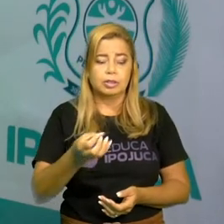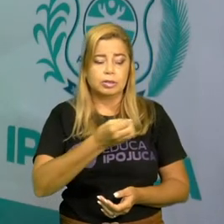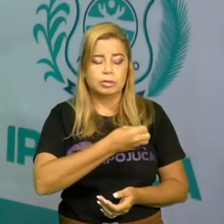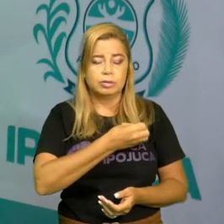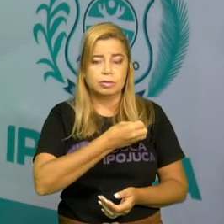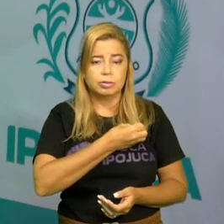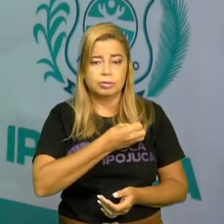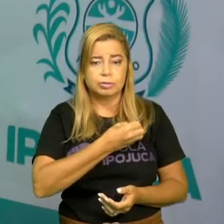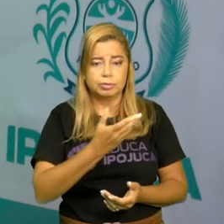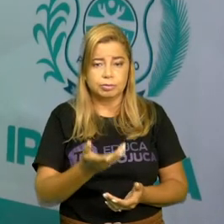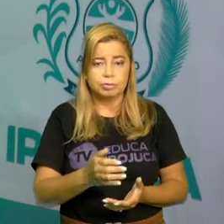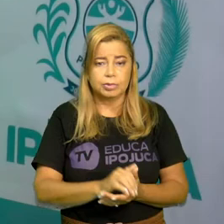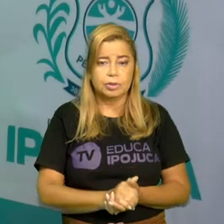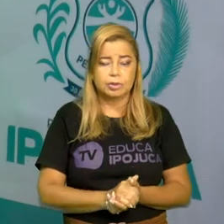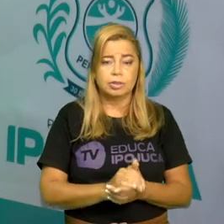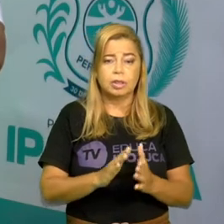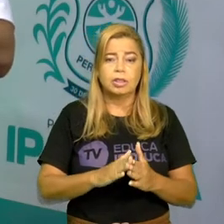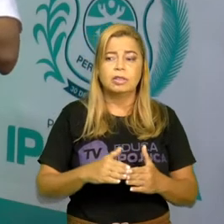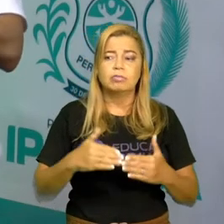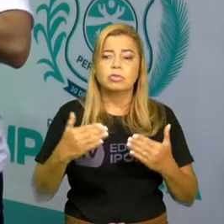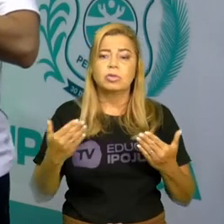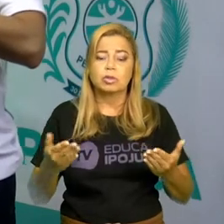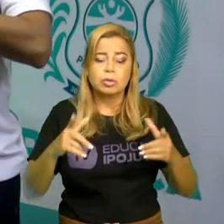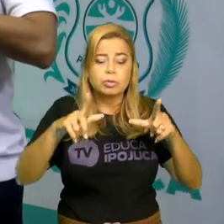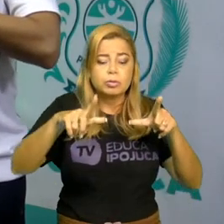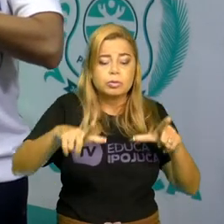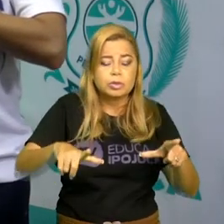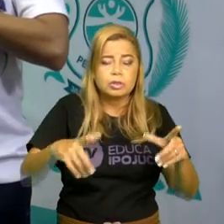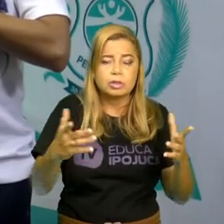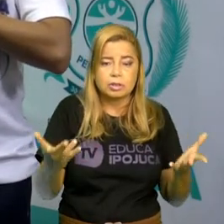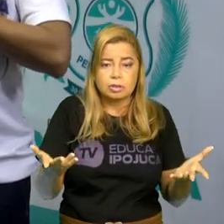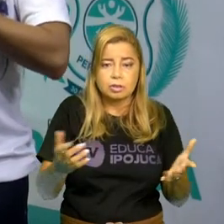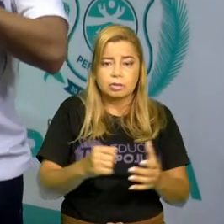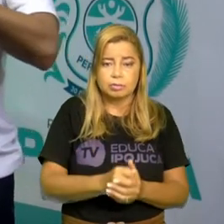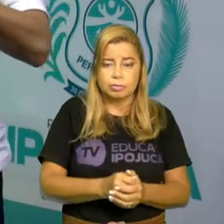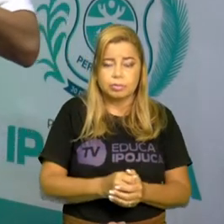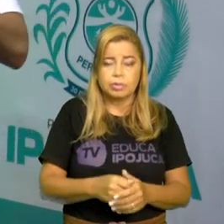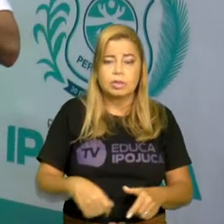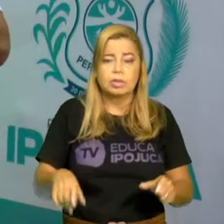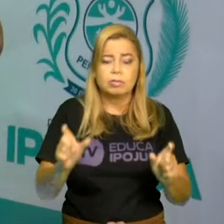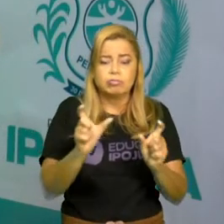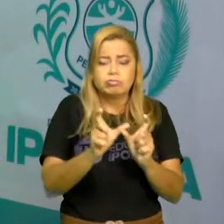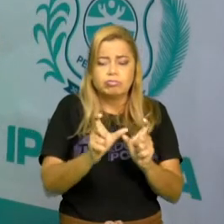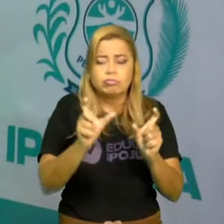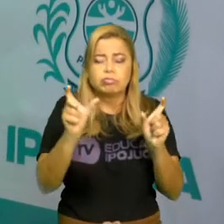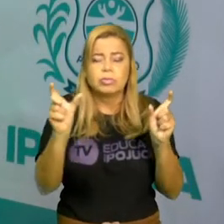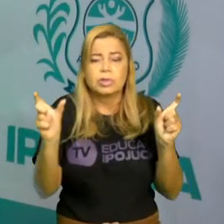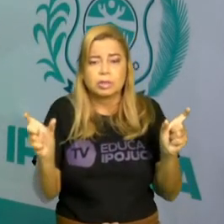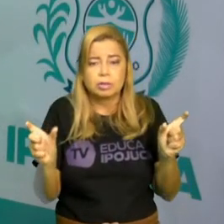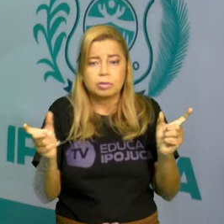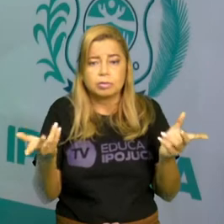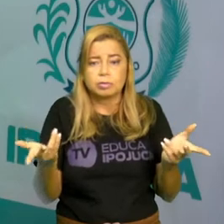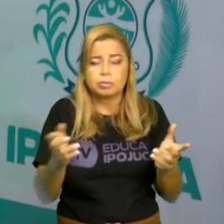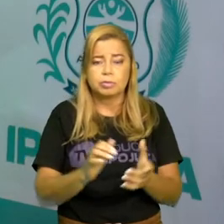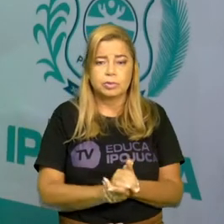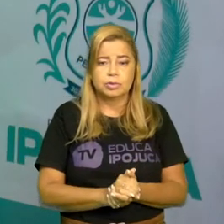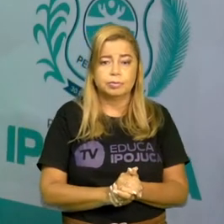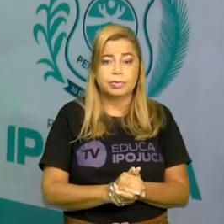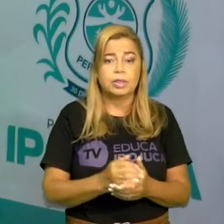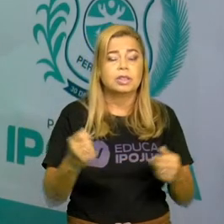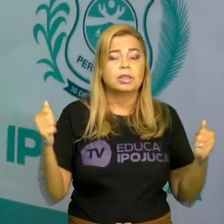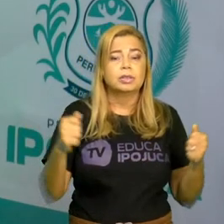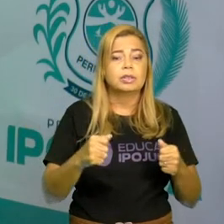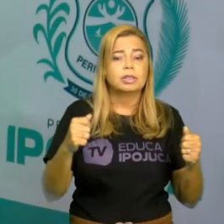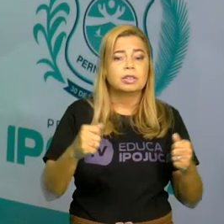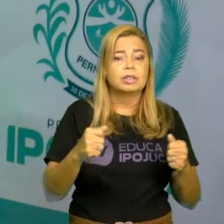entender onde ele está por exemplo se eu vou decompor um número eu tenho que saber ler compreender